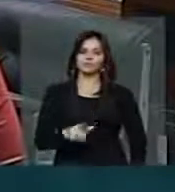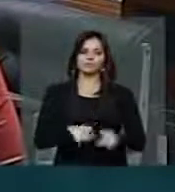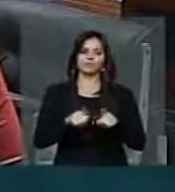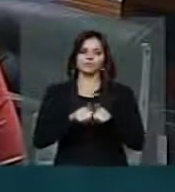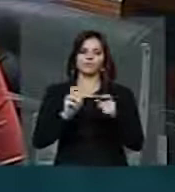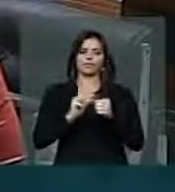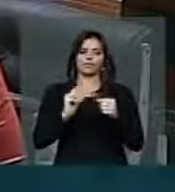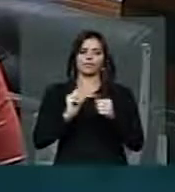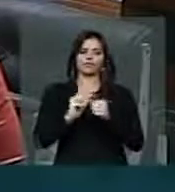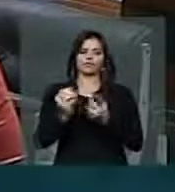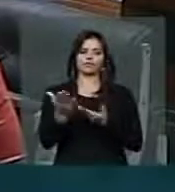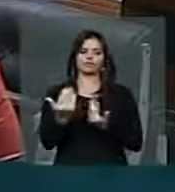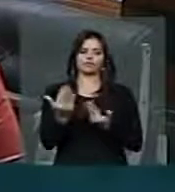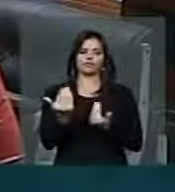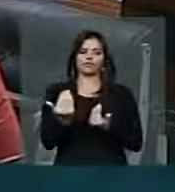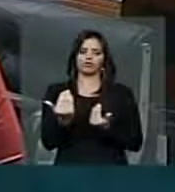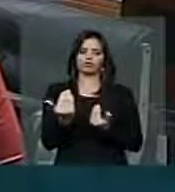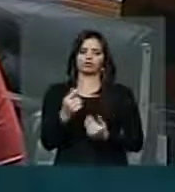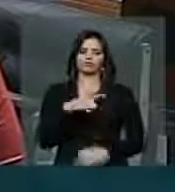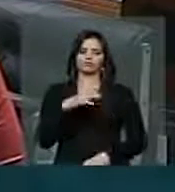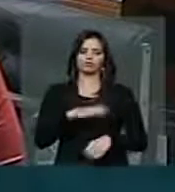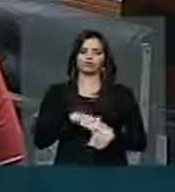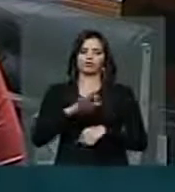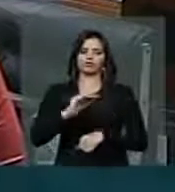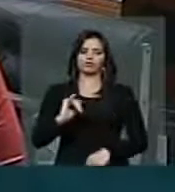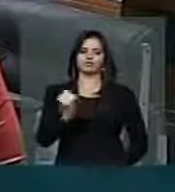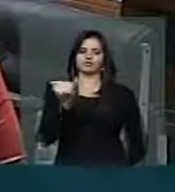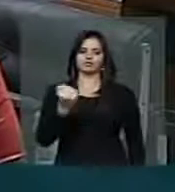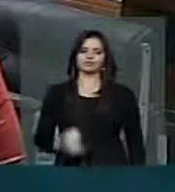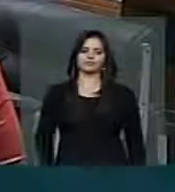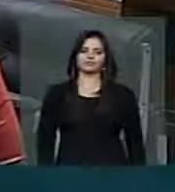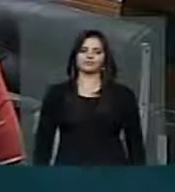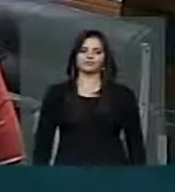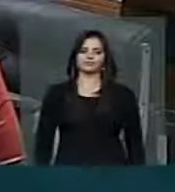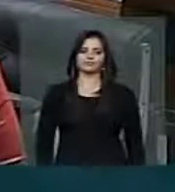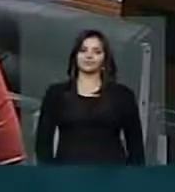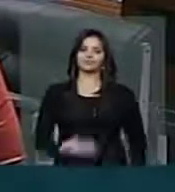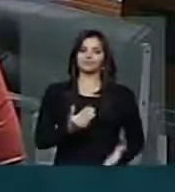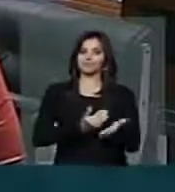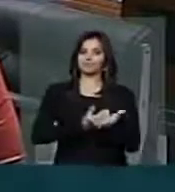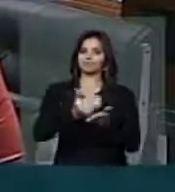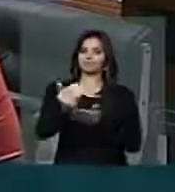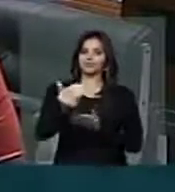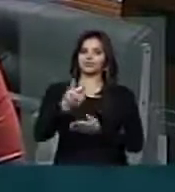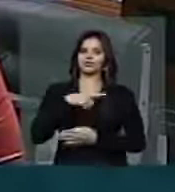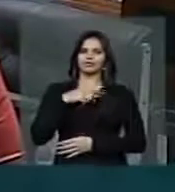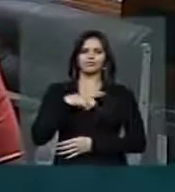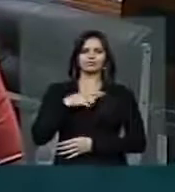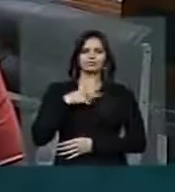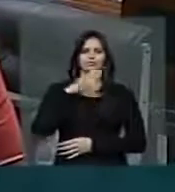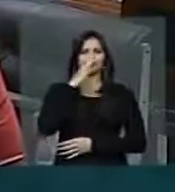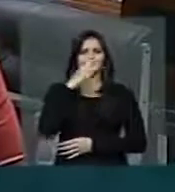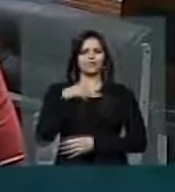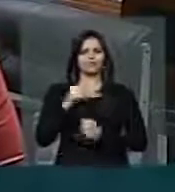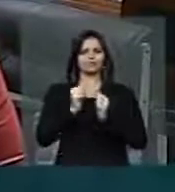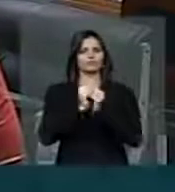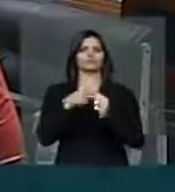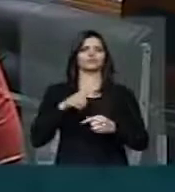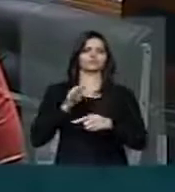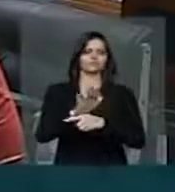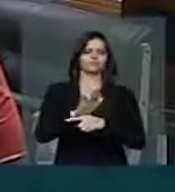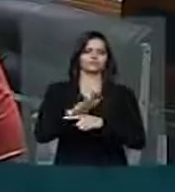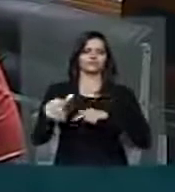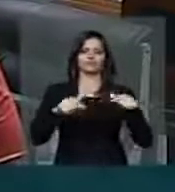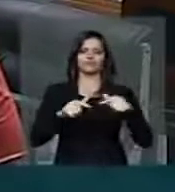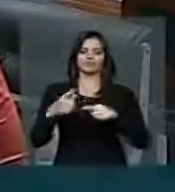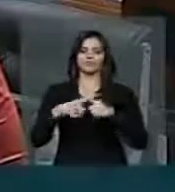com que os nossos jovens tenham muito mais oportunidade. Desde o princípio eu venho colaborando, trabalhando,